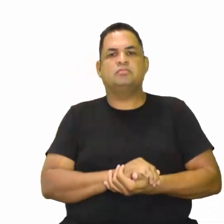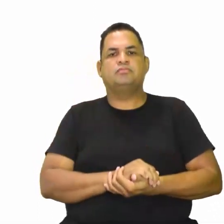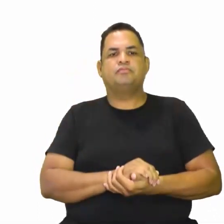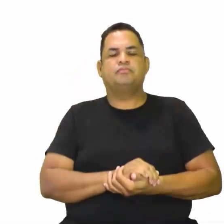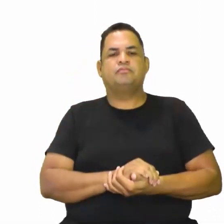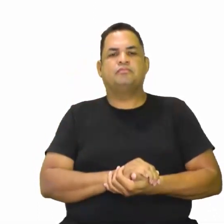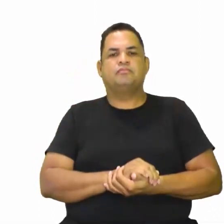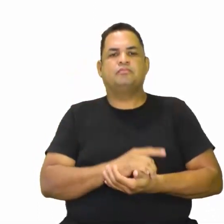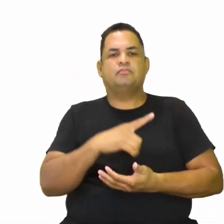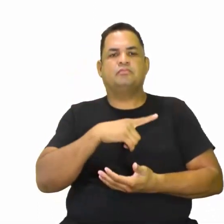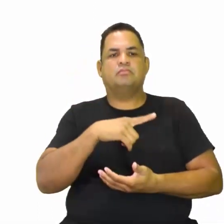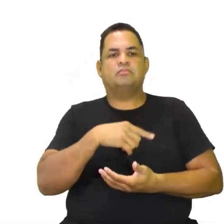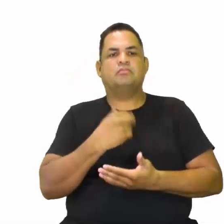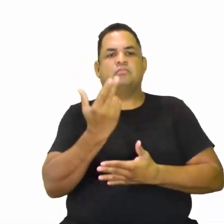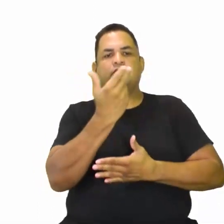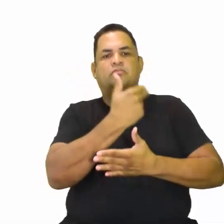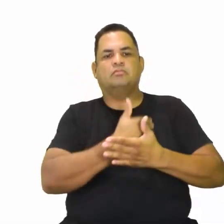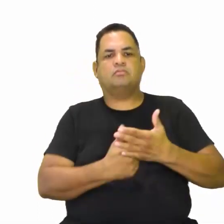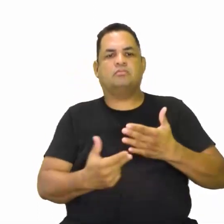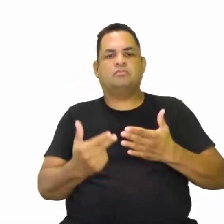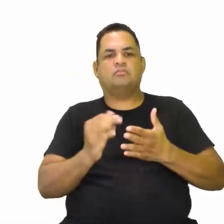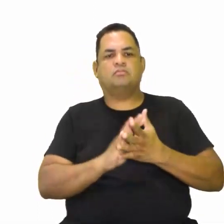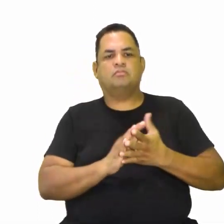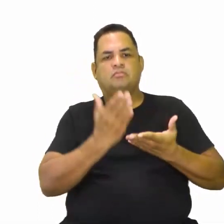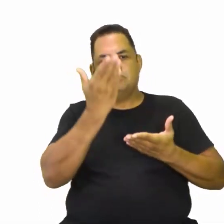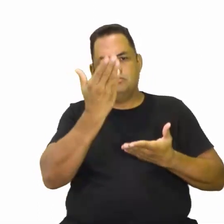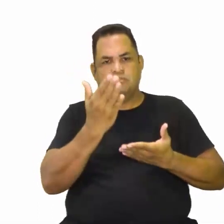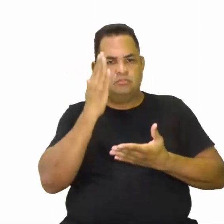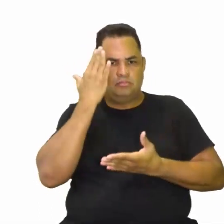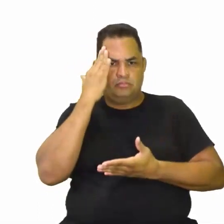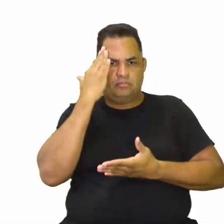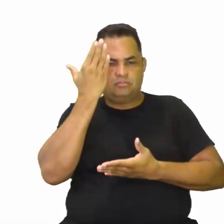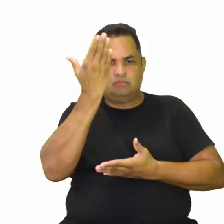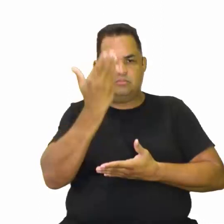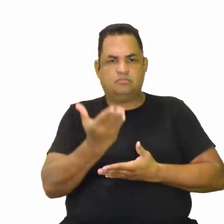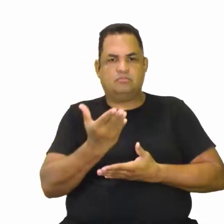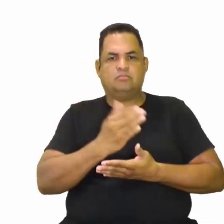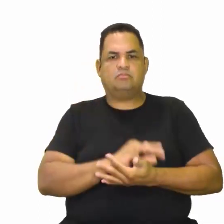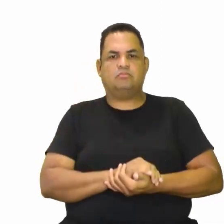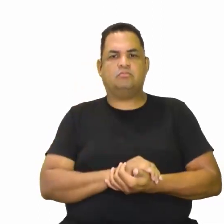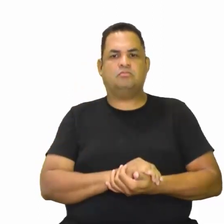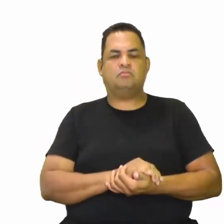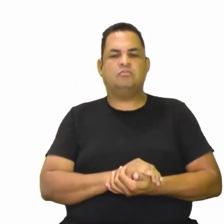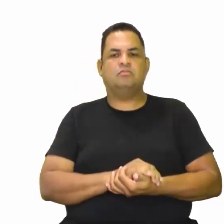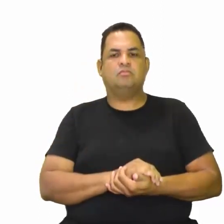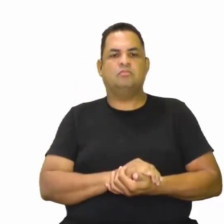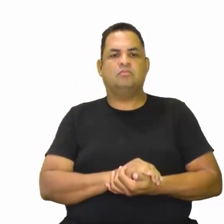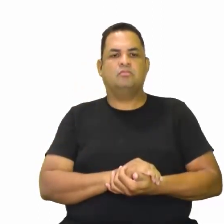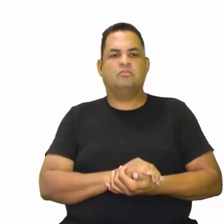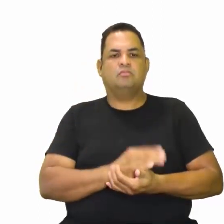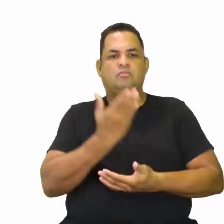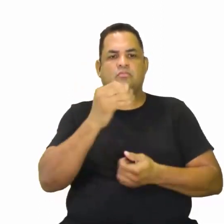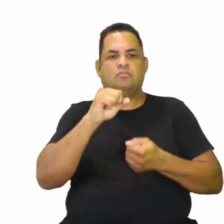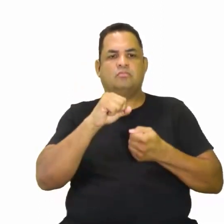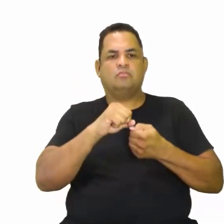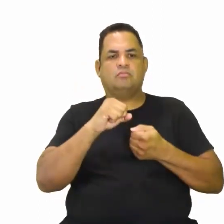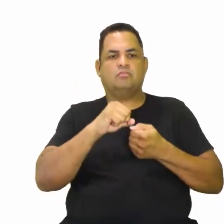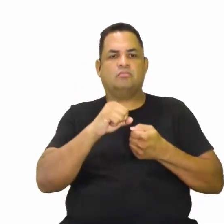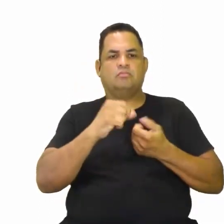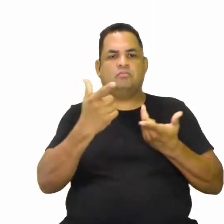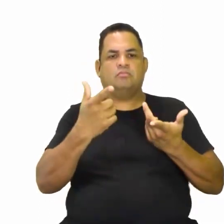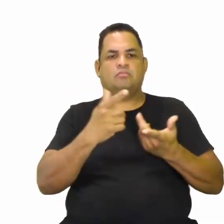Aqui nós temos a gravura, para que você possa entender, meu caro aluno, que está sendo